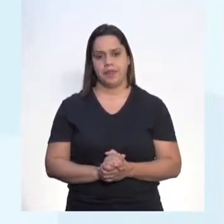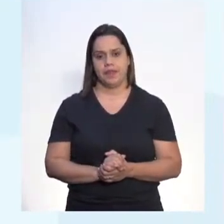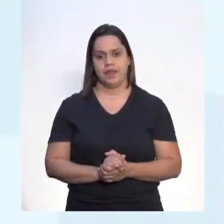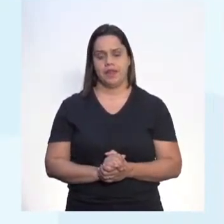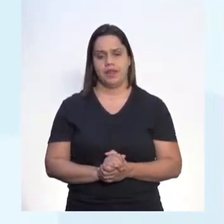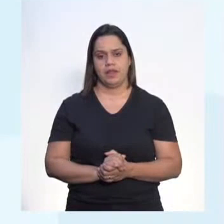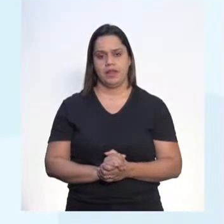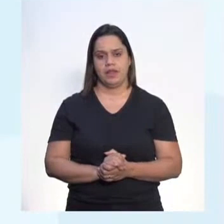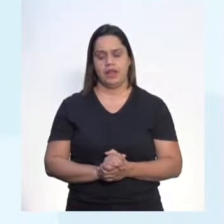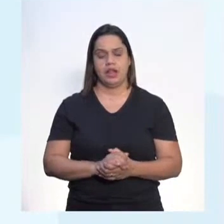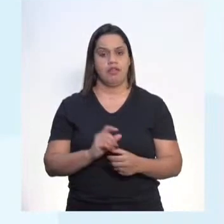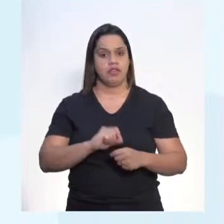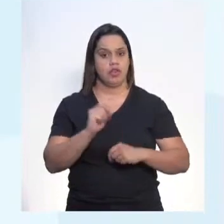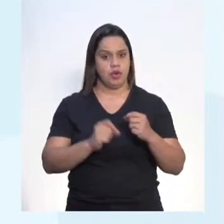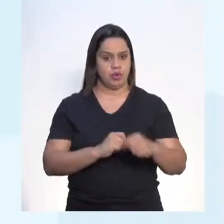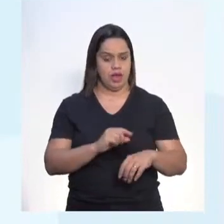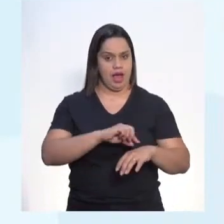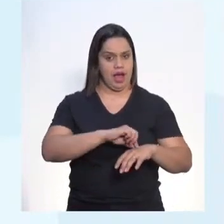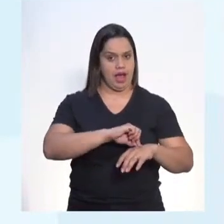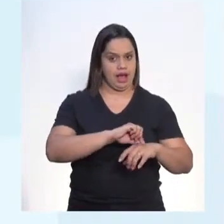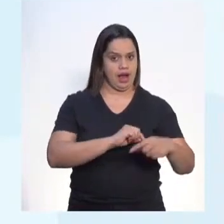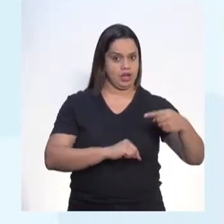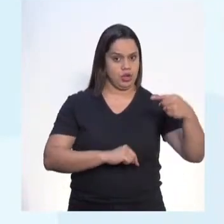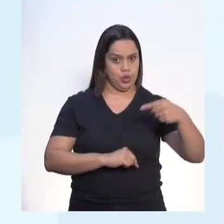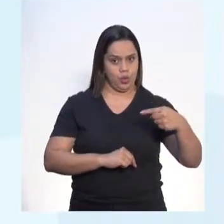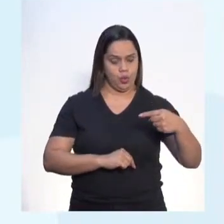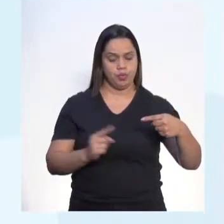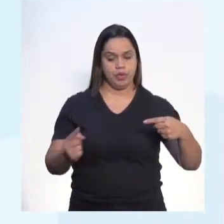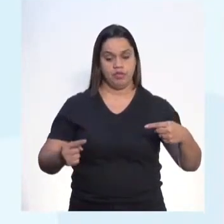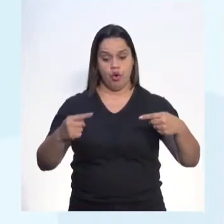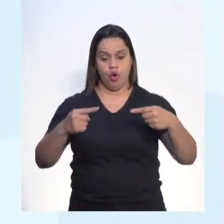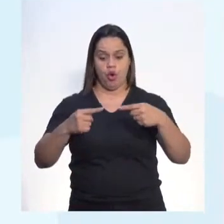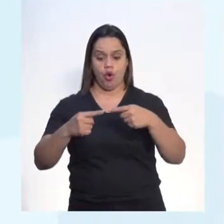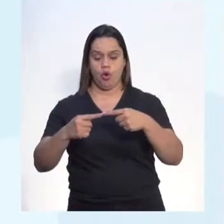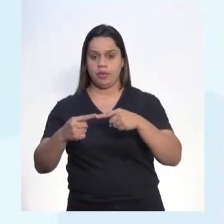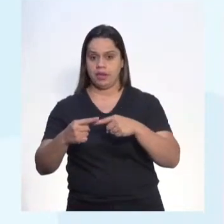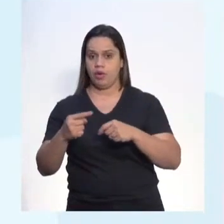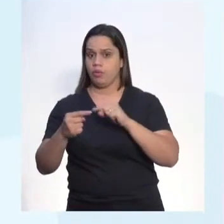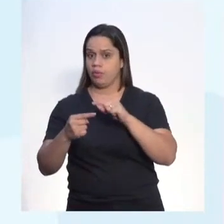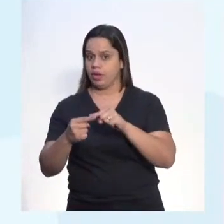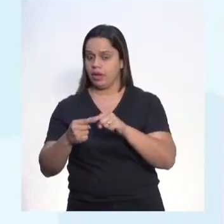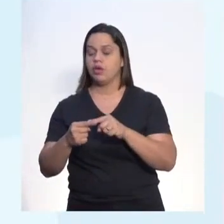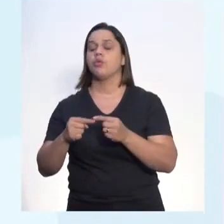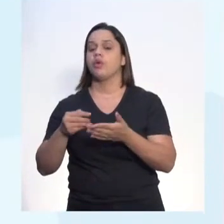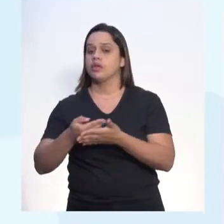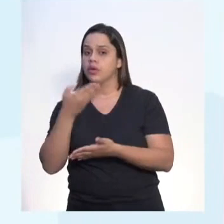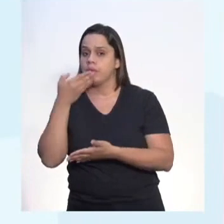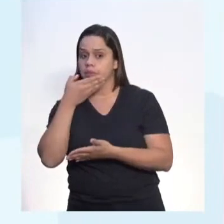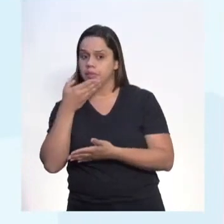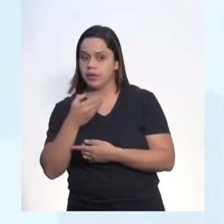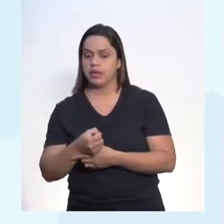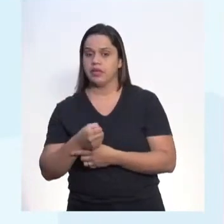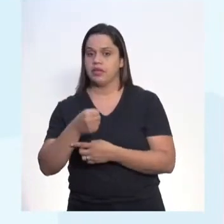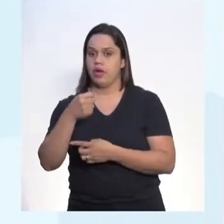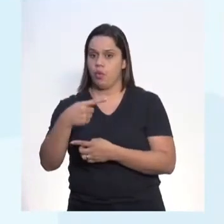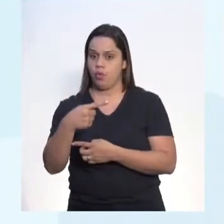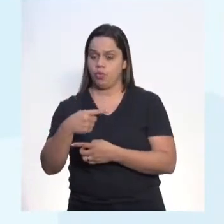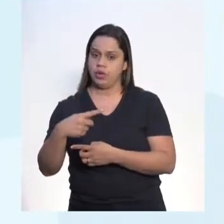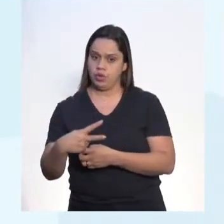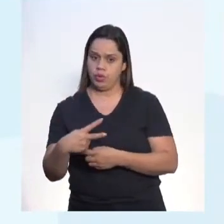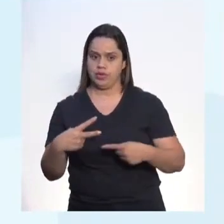combinar com a sobremesa 1 e com a sobremesa